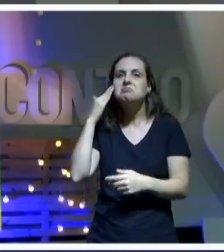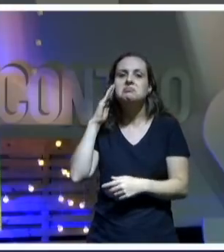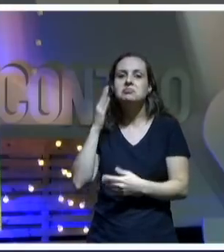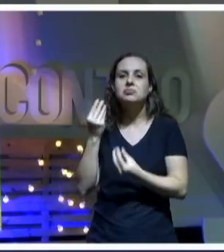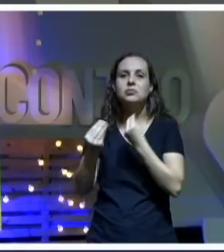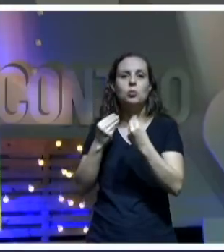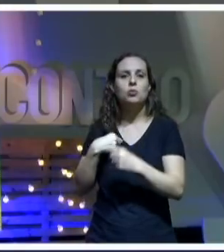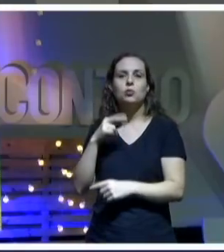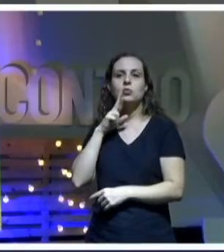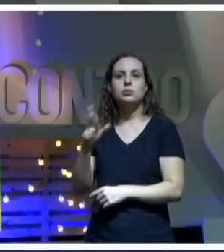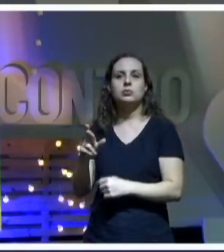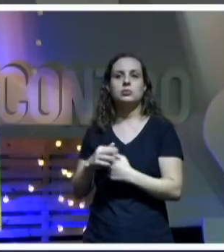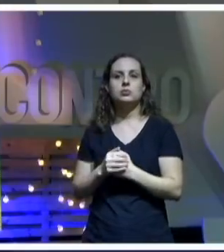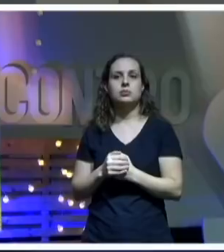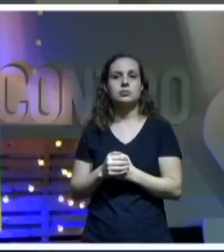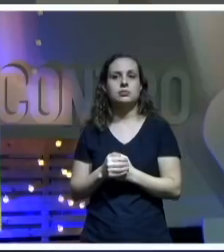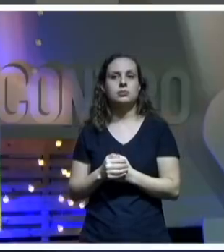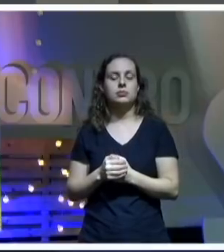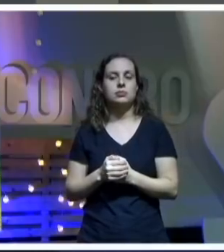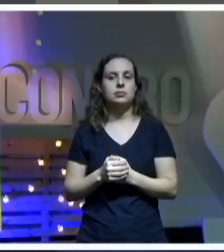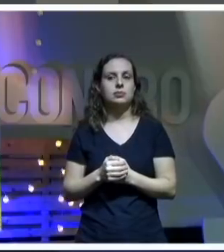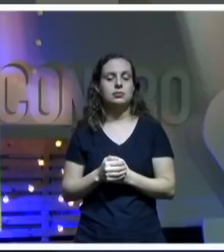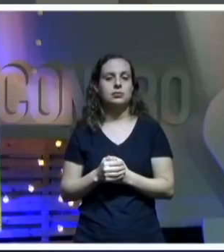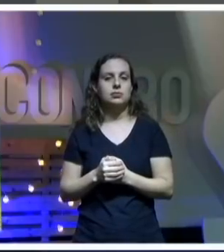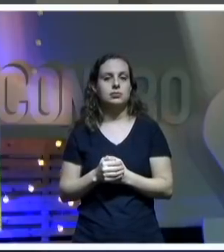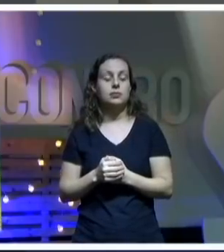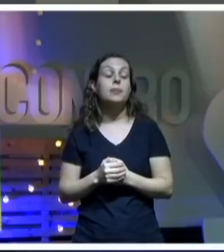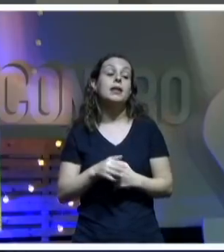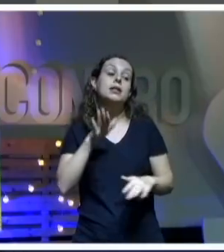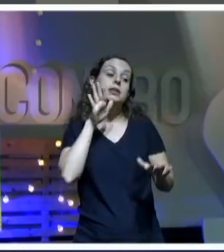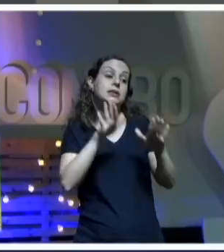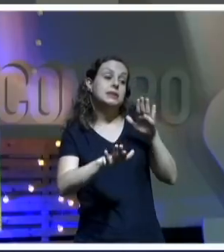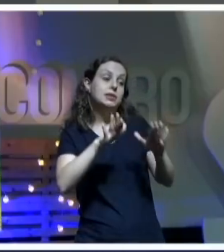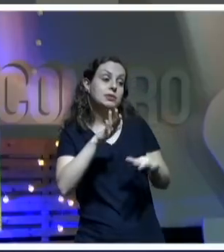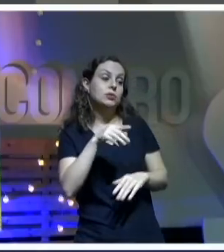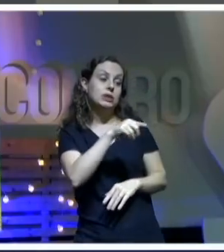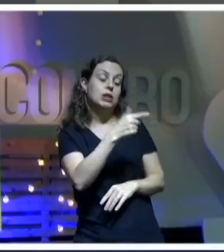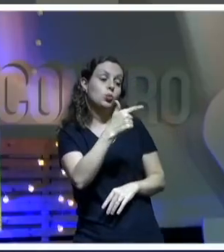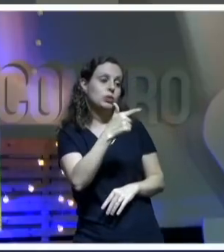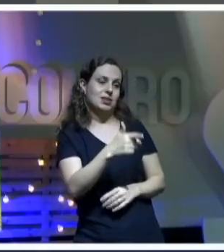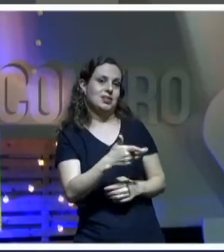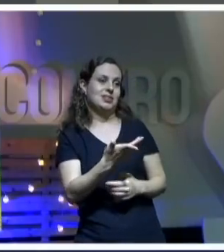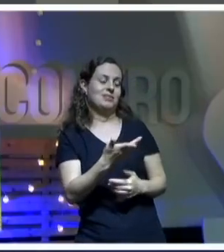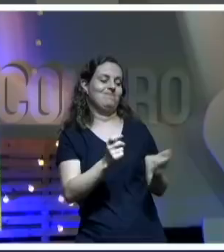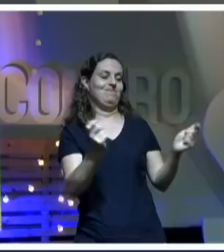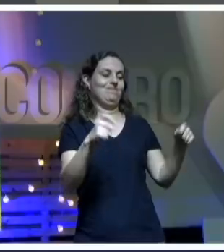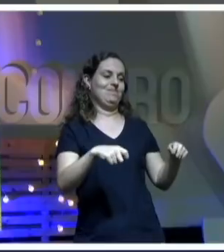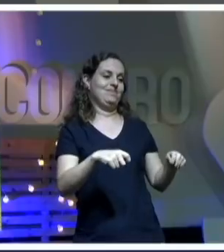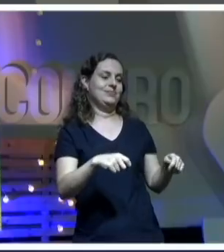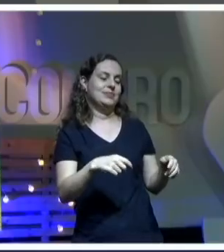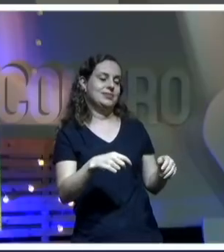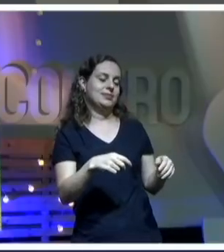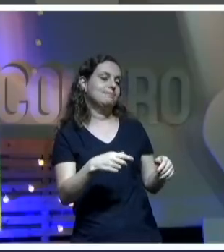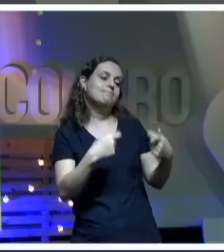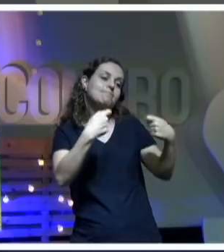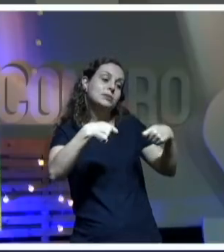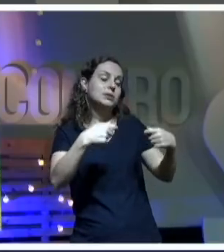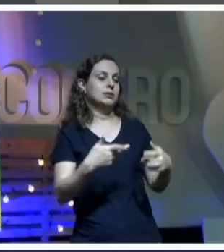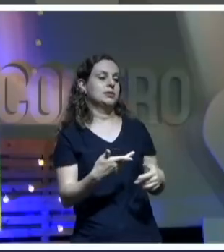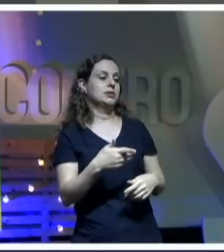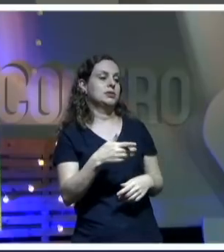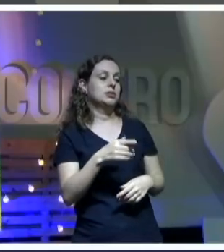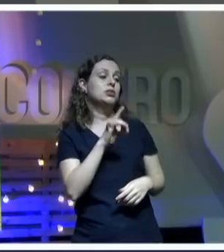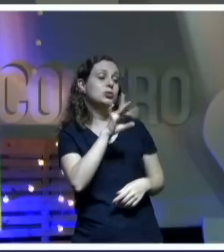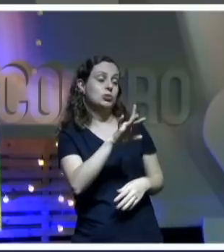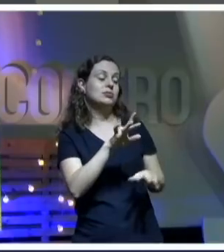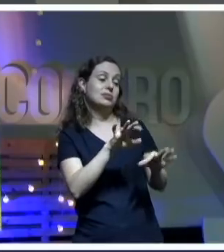fazer falar ele falou assim talvez você não tenha mesmas habilidades necessárias e talvez você vai ter que ser